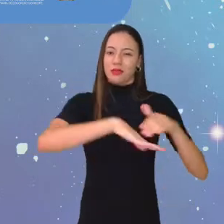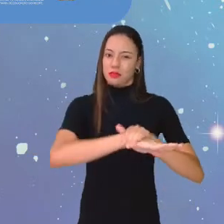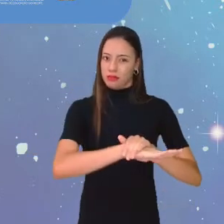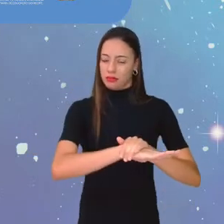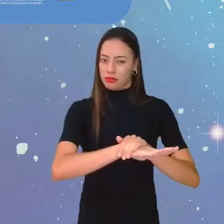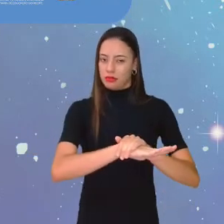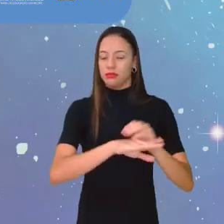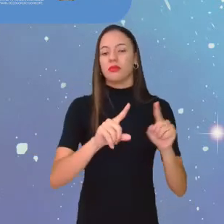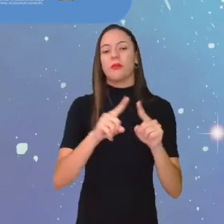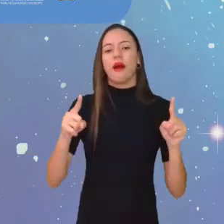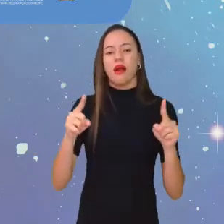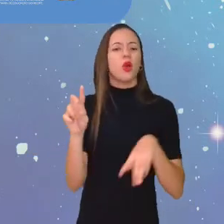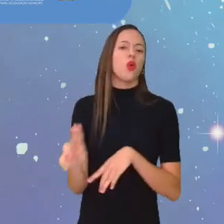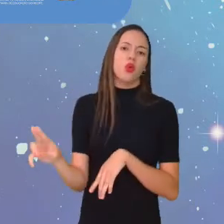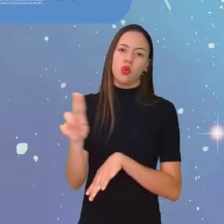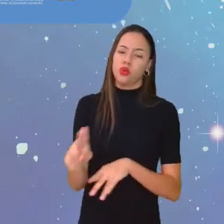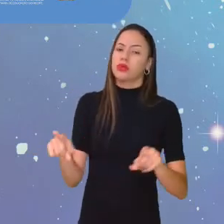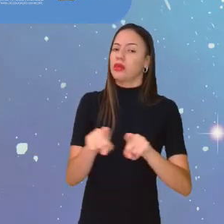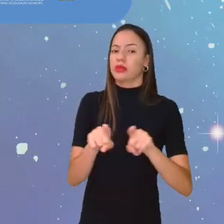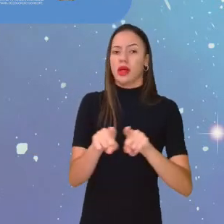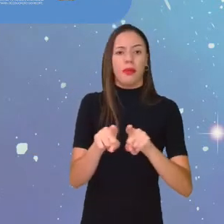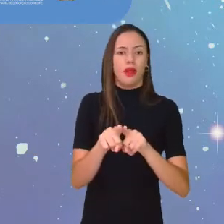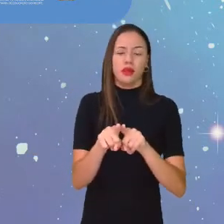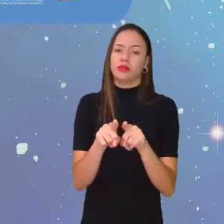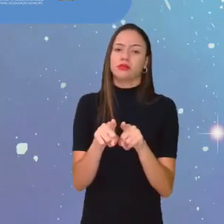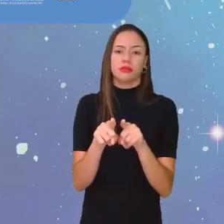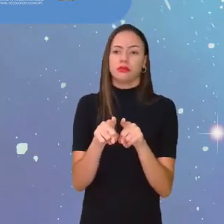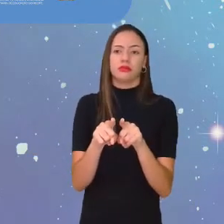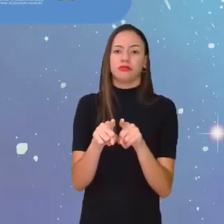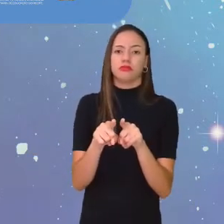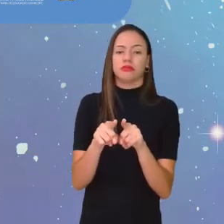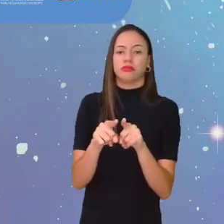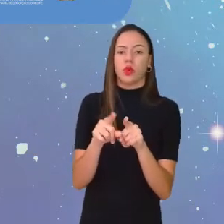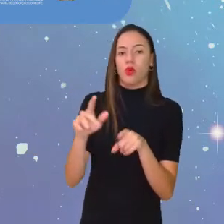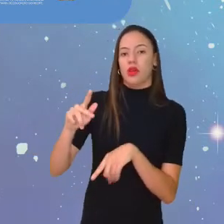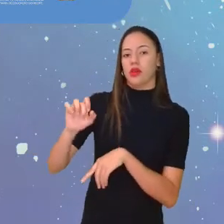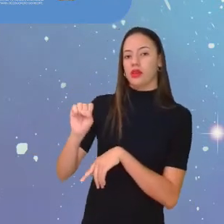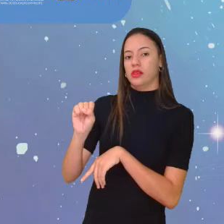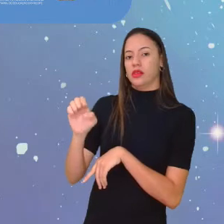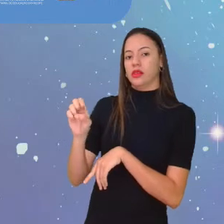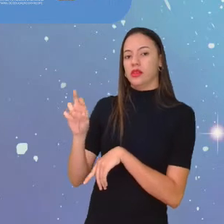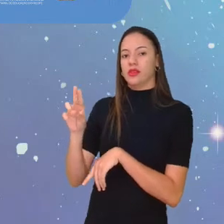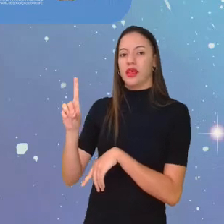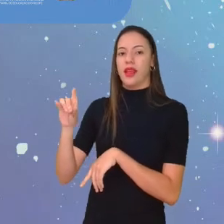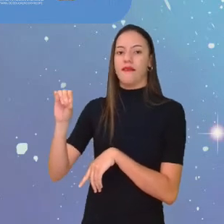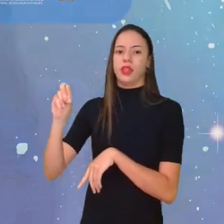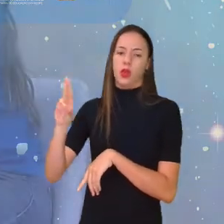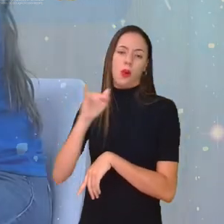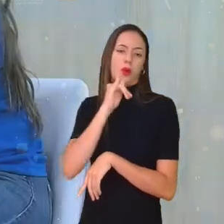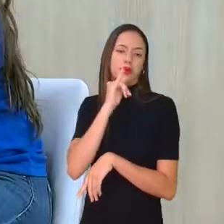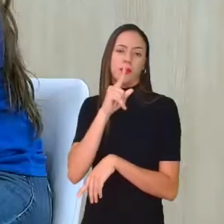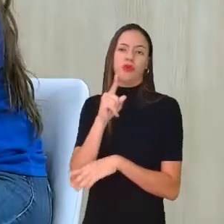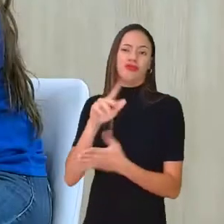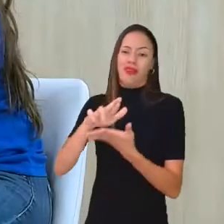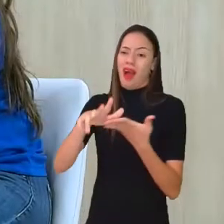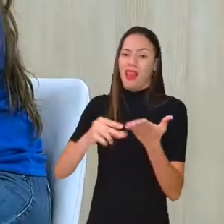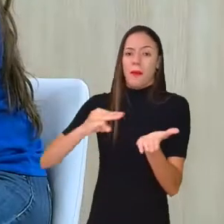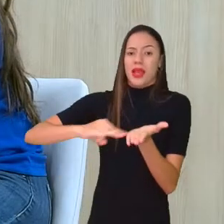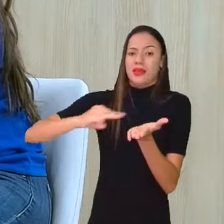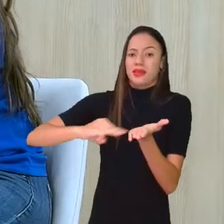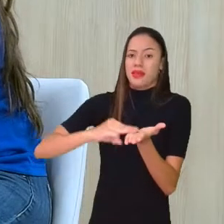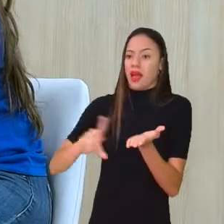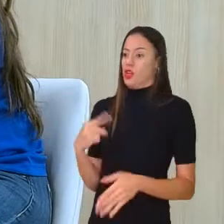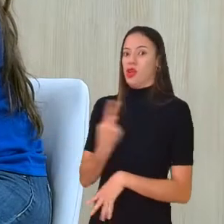Mas usando o que a gente chama do mesmo paradigma, né? Então, quantas mensagens aqui, eu, professora Carla, professora Márcia, Thaís, a